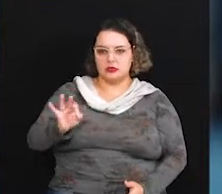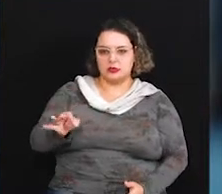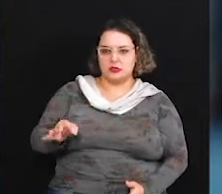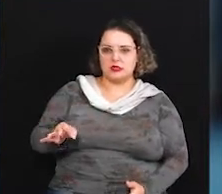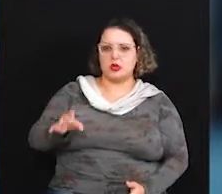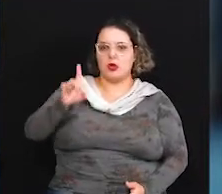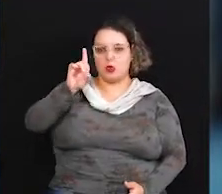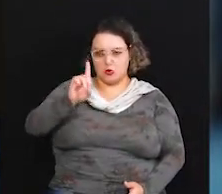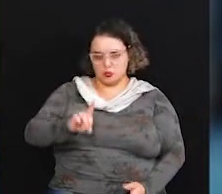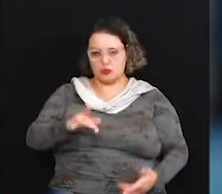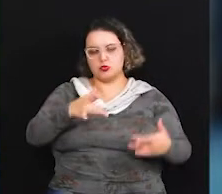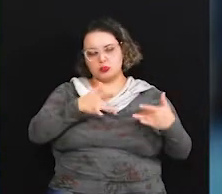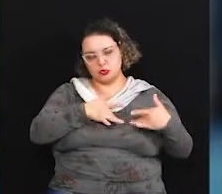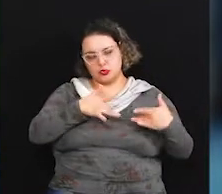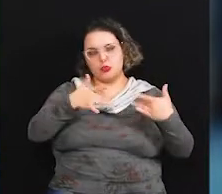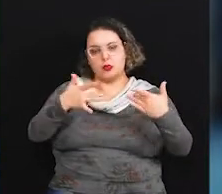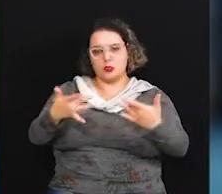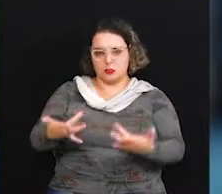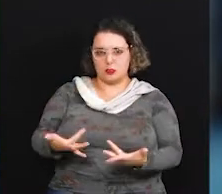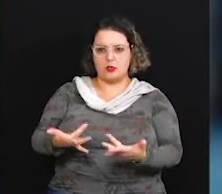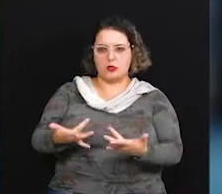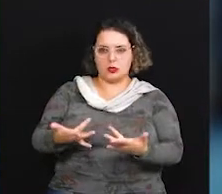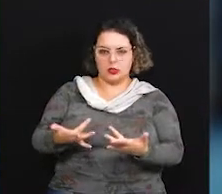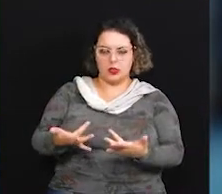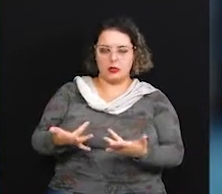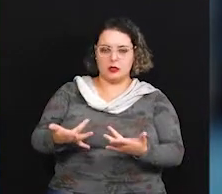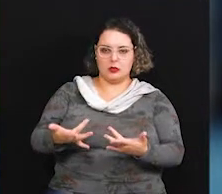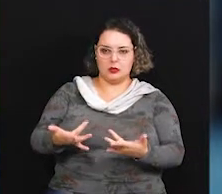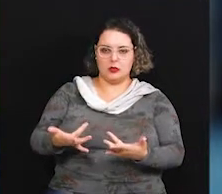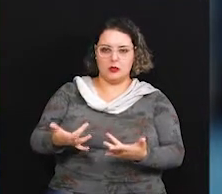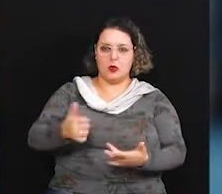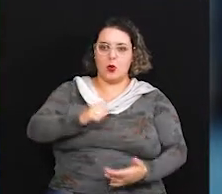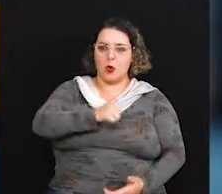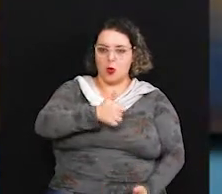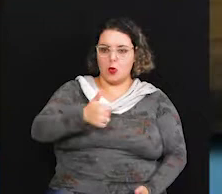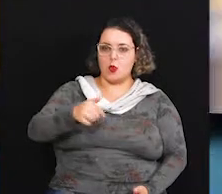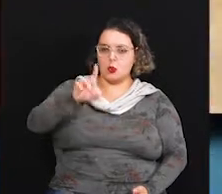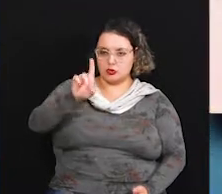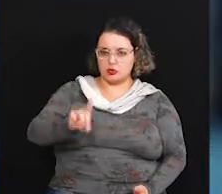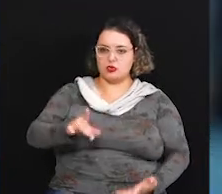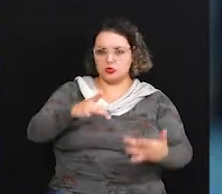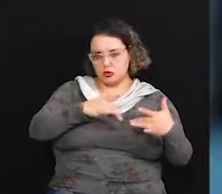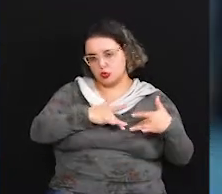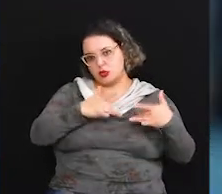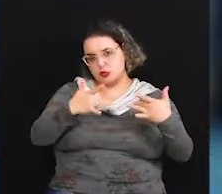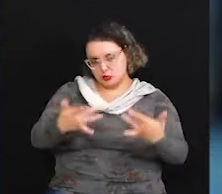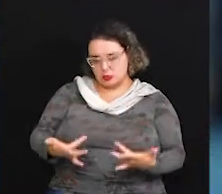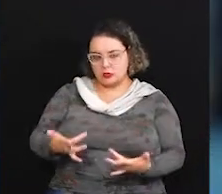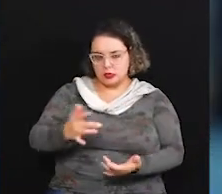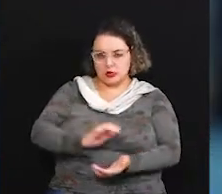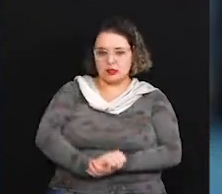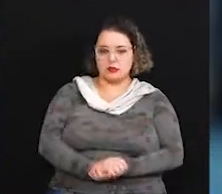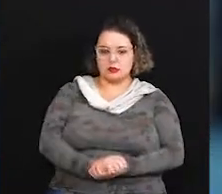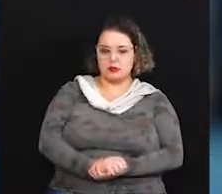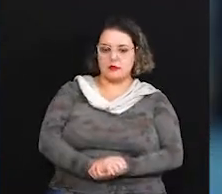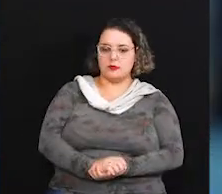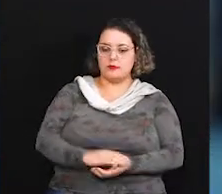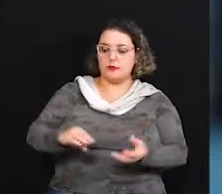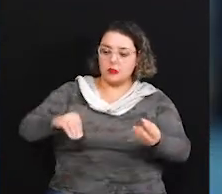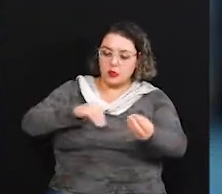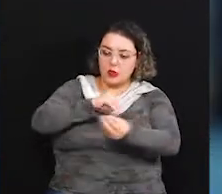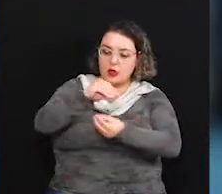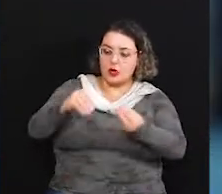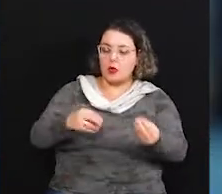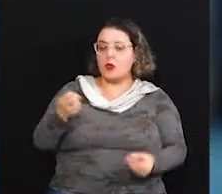Os diretores é que são voluntários e que são 11 diretores voluntários. E você já está envolvido aqui